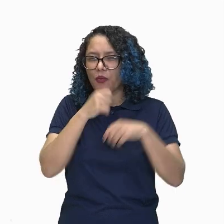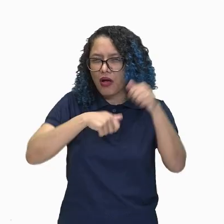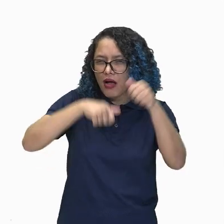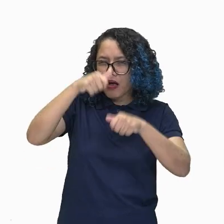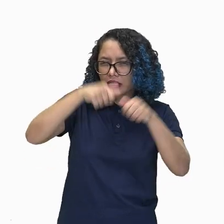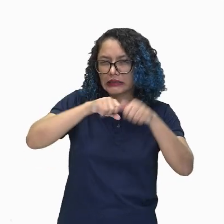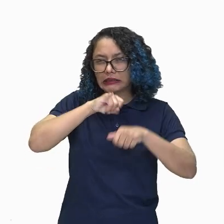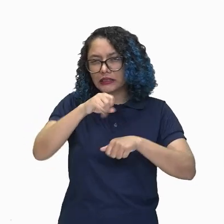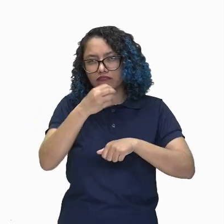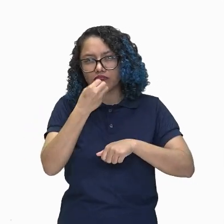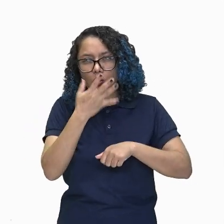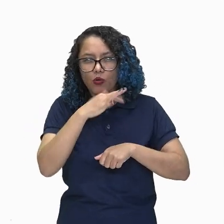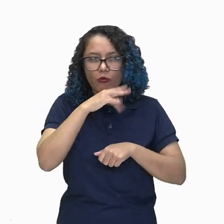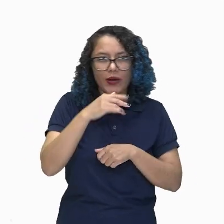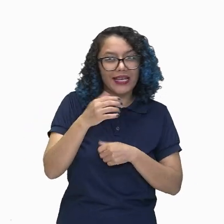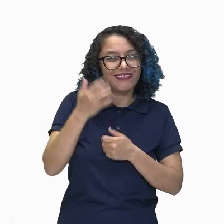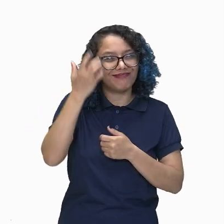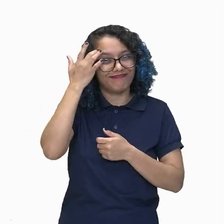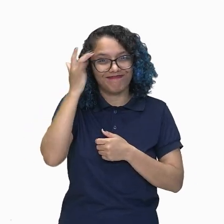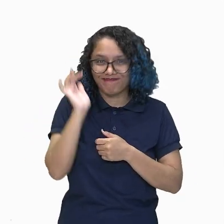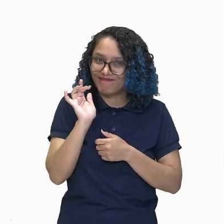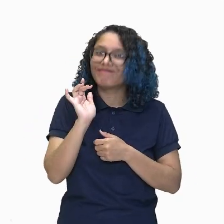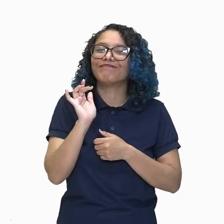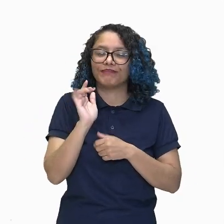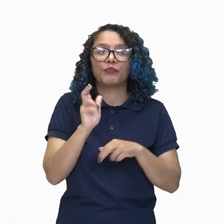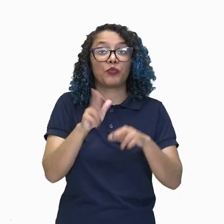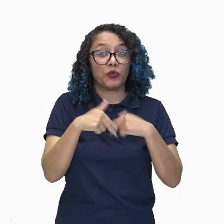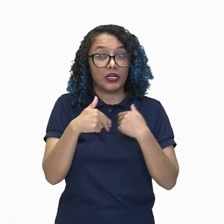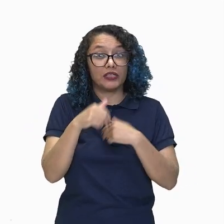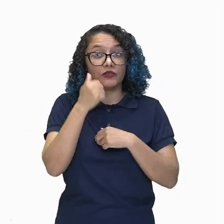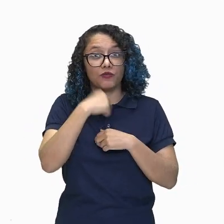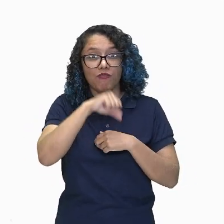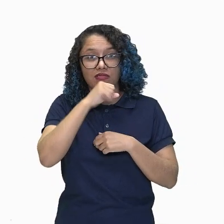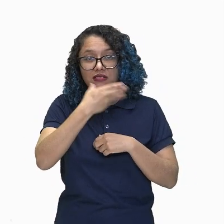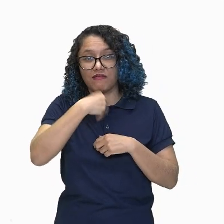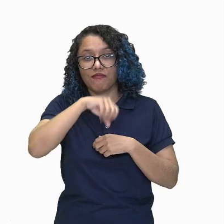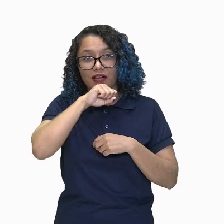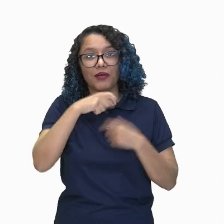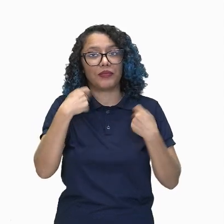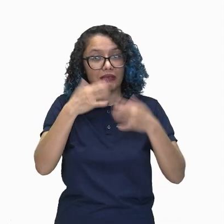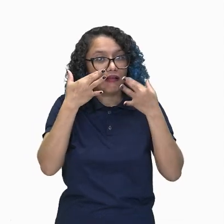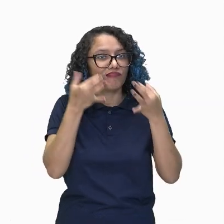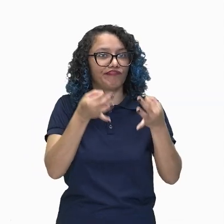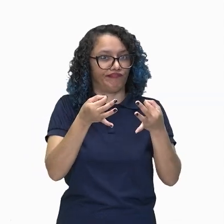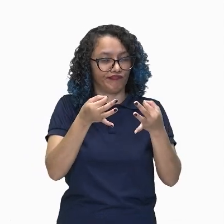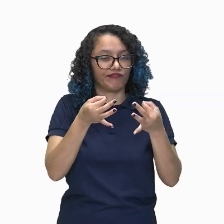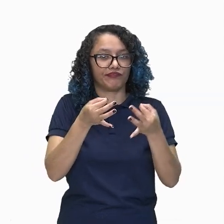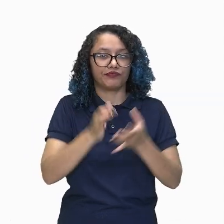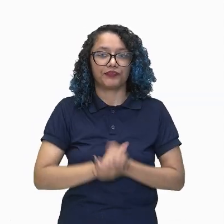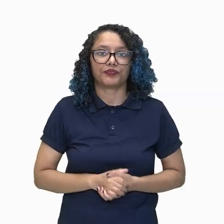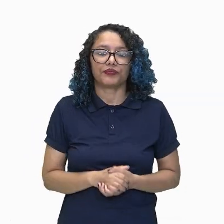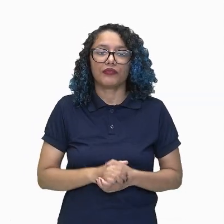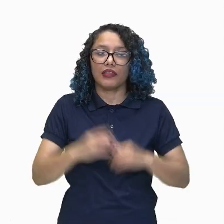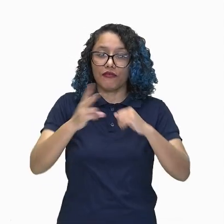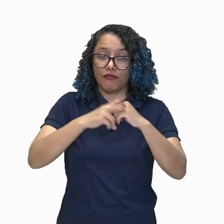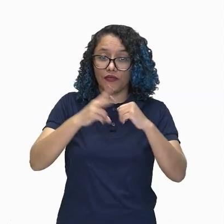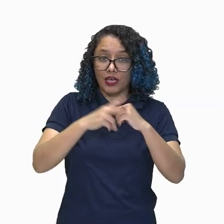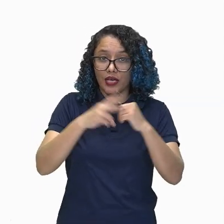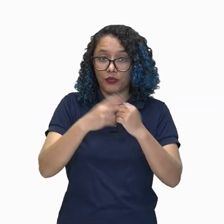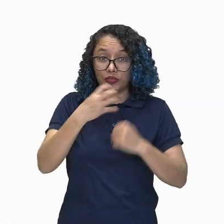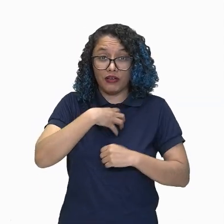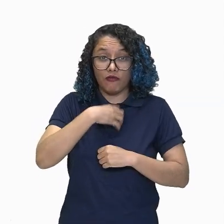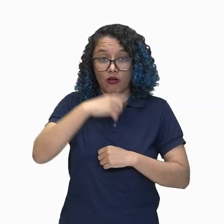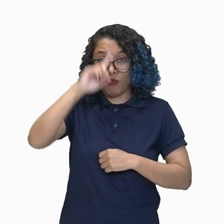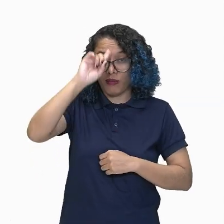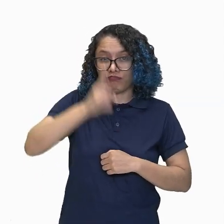se é bom ou ruim. Então, no caso, os pais têm que estar atentos em relação a isso. Os verbos no modo imperativo,